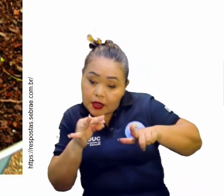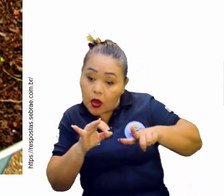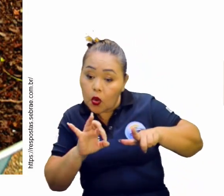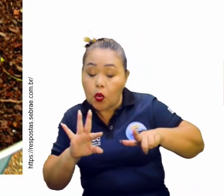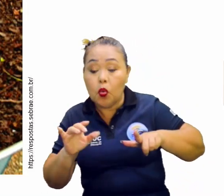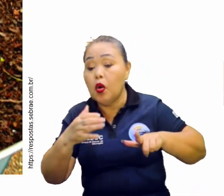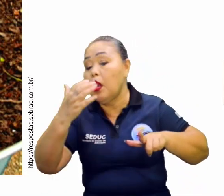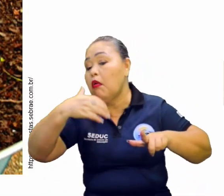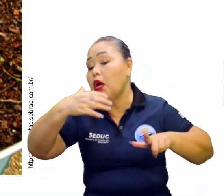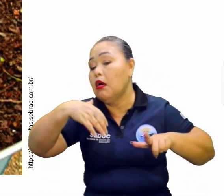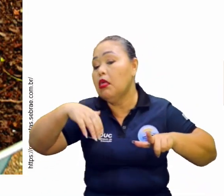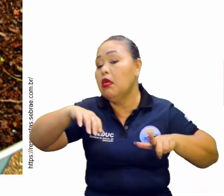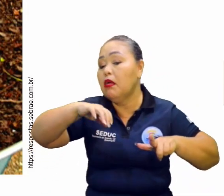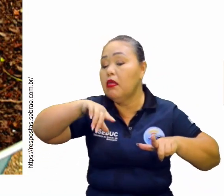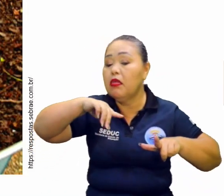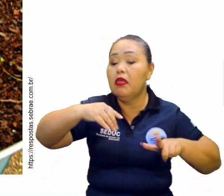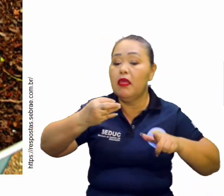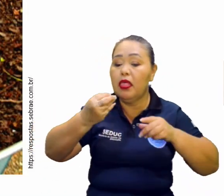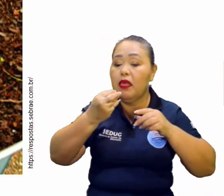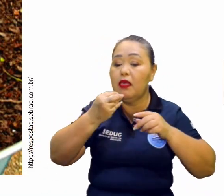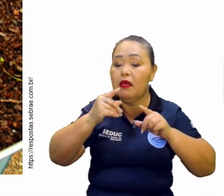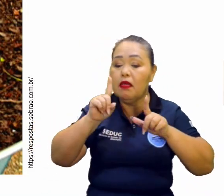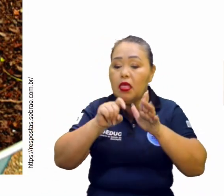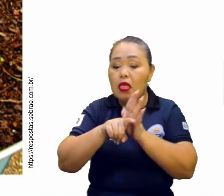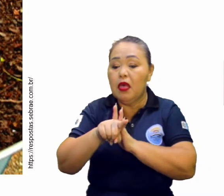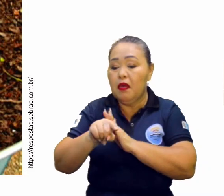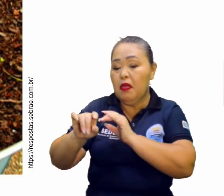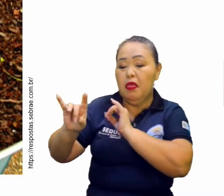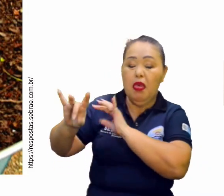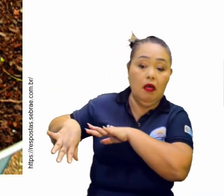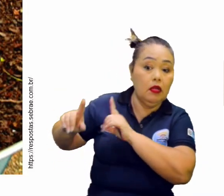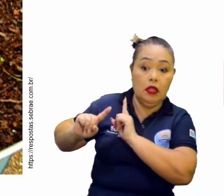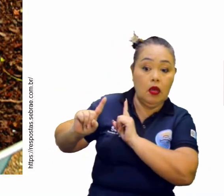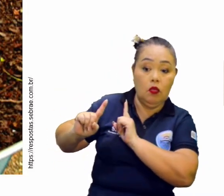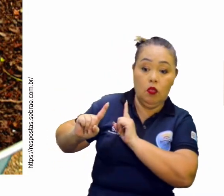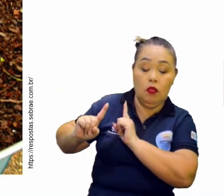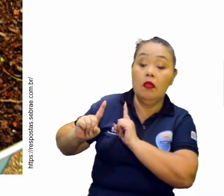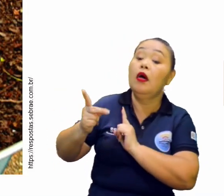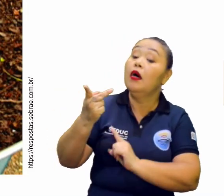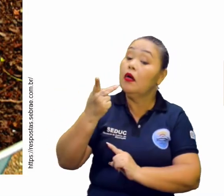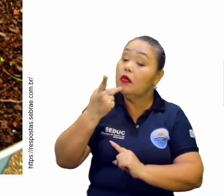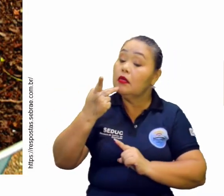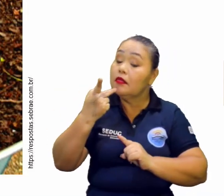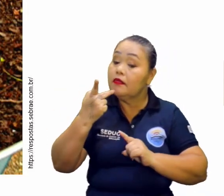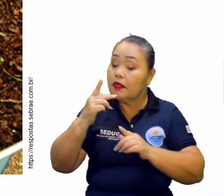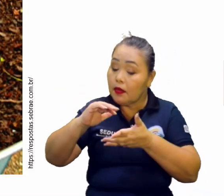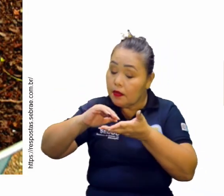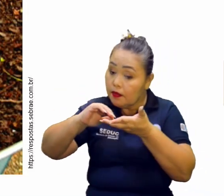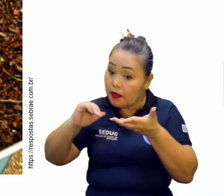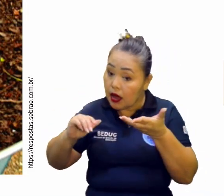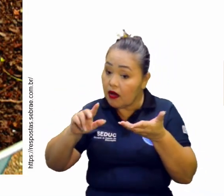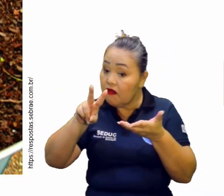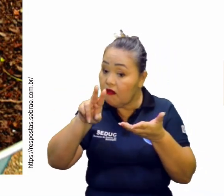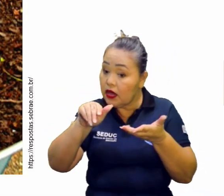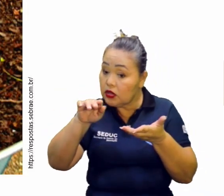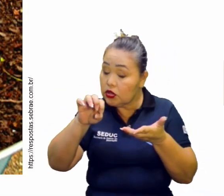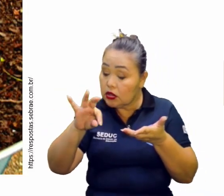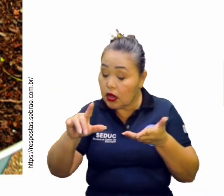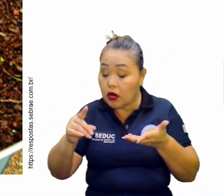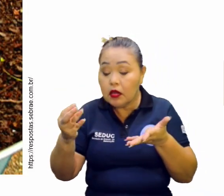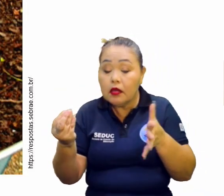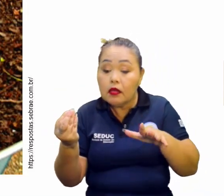estragado, o fruto fungado, não é isso. A gente está falando de partes do vegetal que são